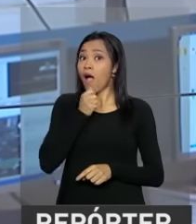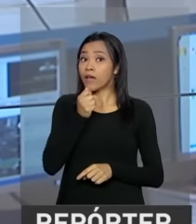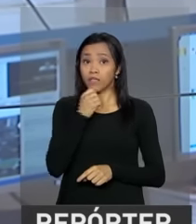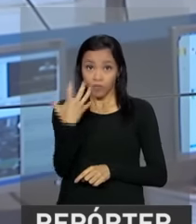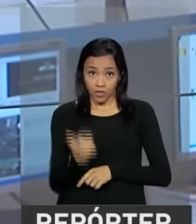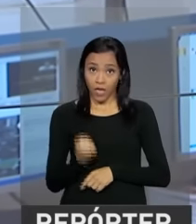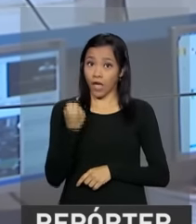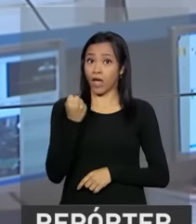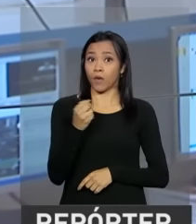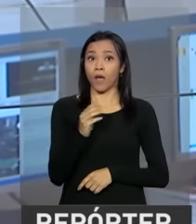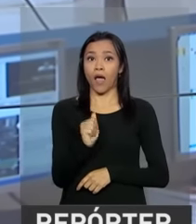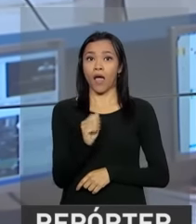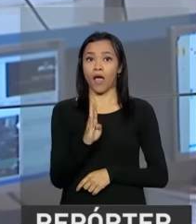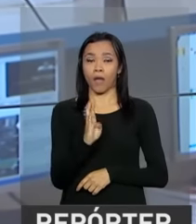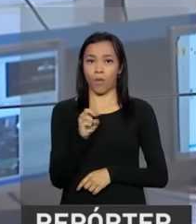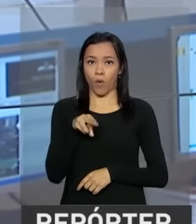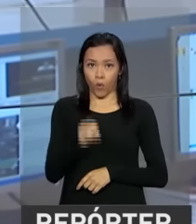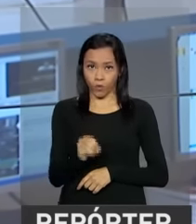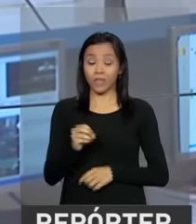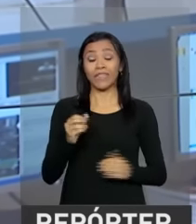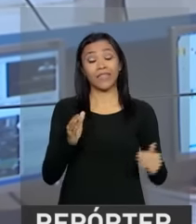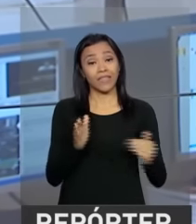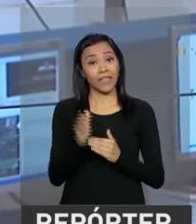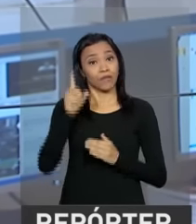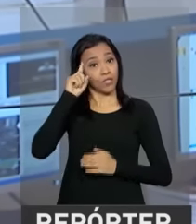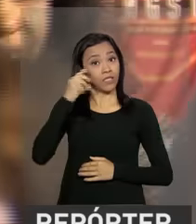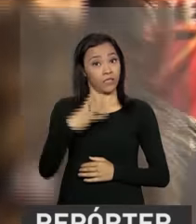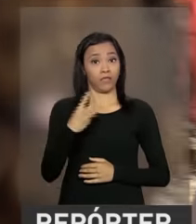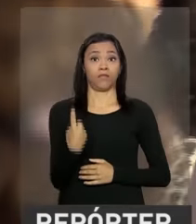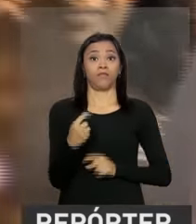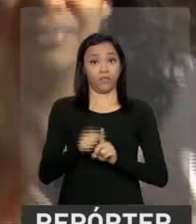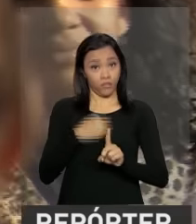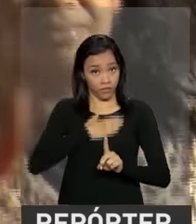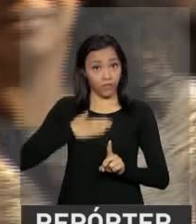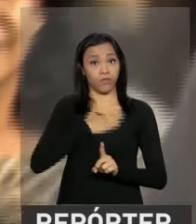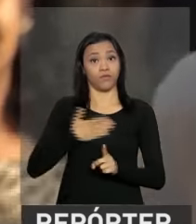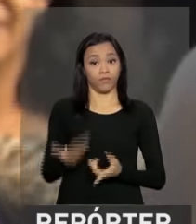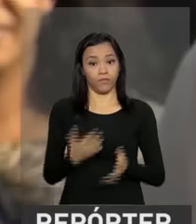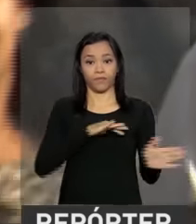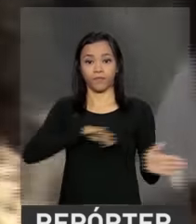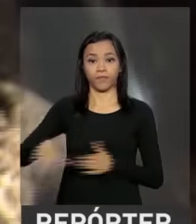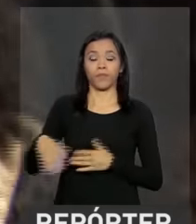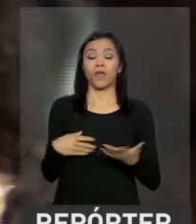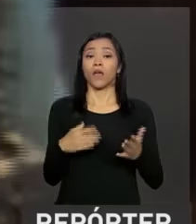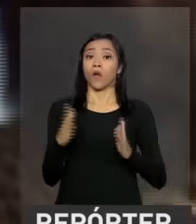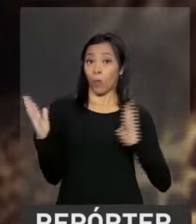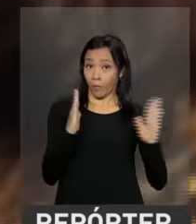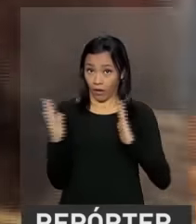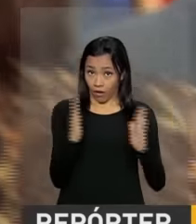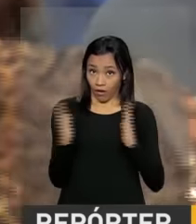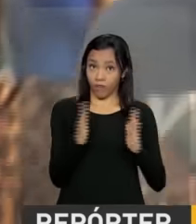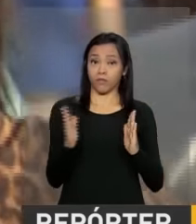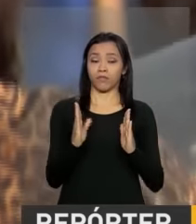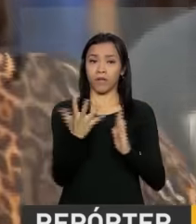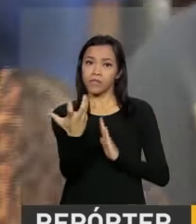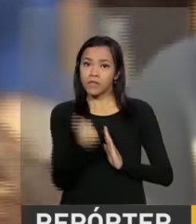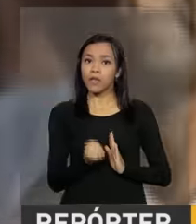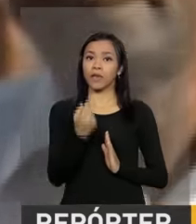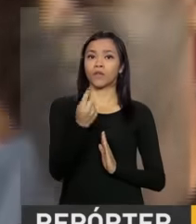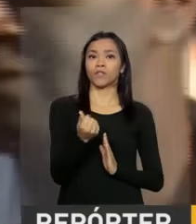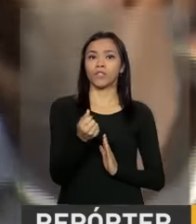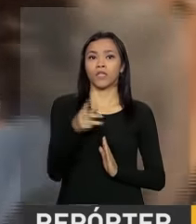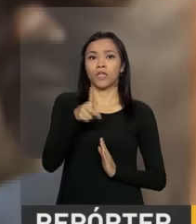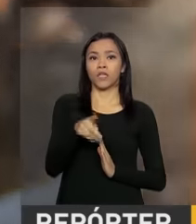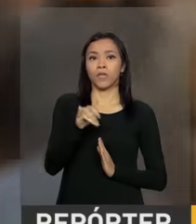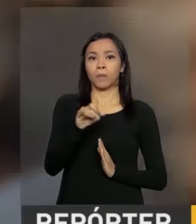2014 tem até o dia 31 de agosto o prazo para sacar o abono salarial do pispasep ano